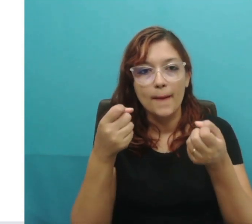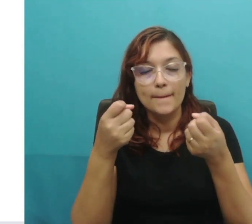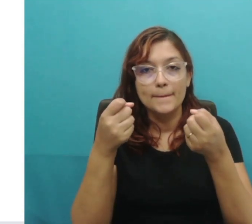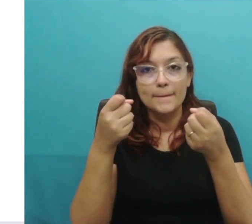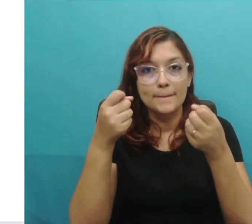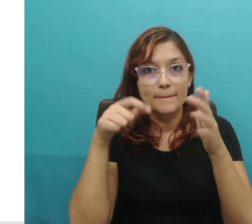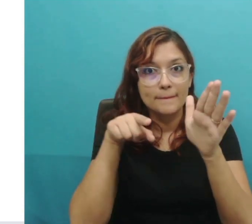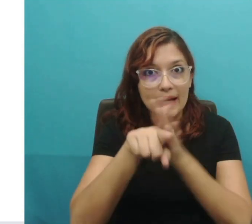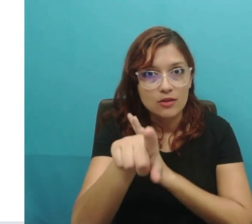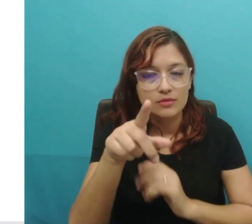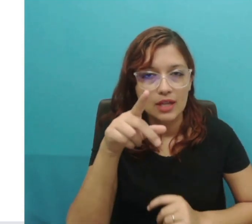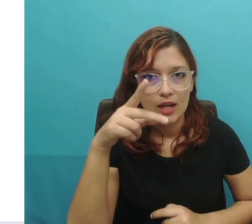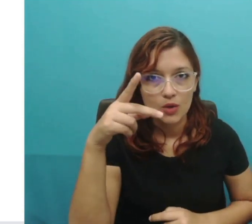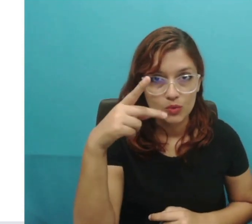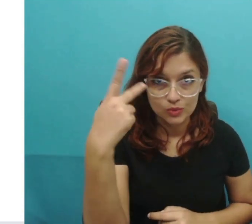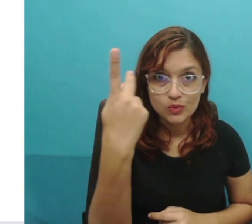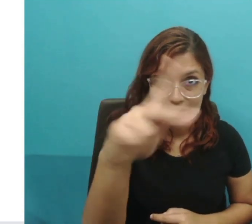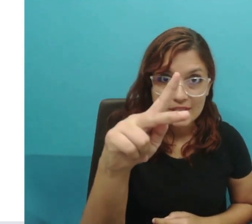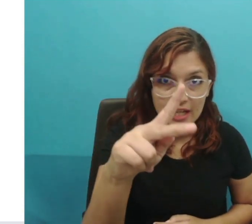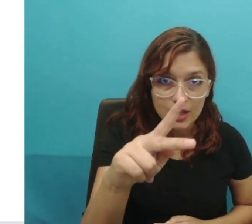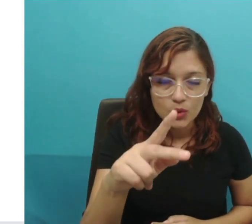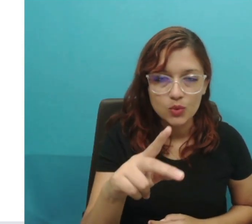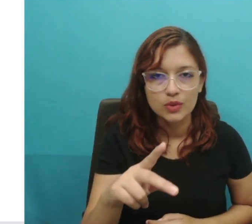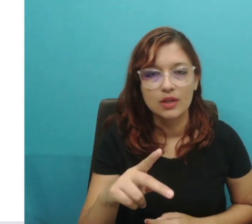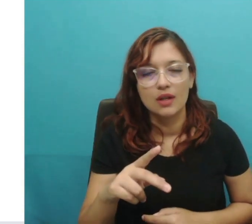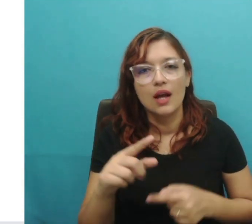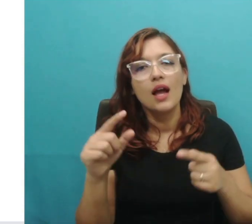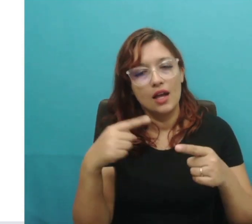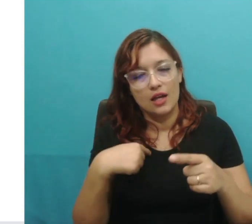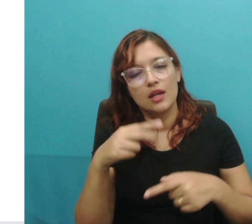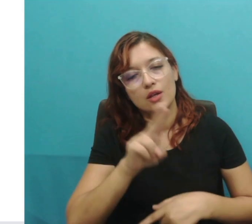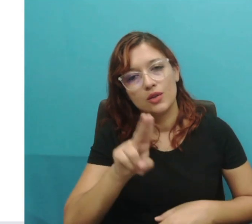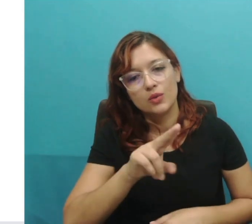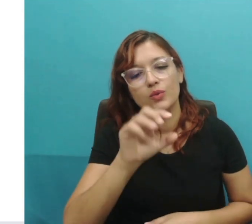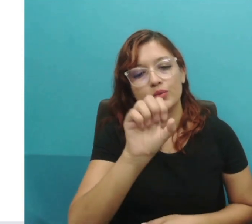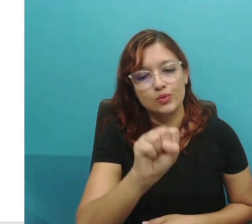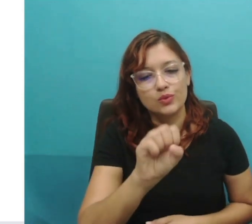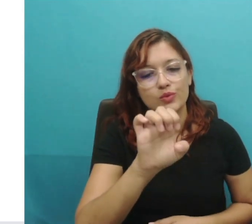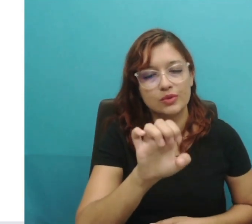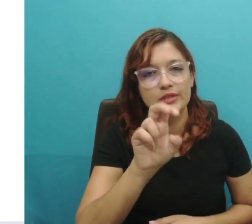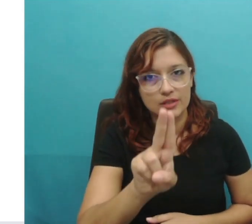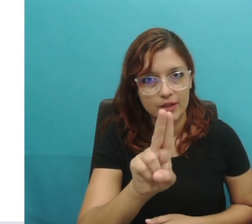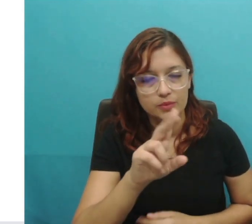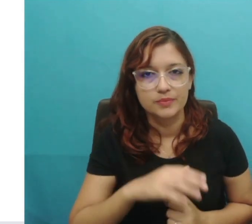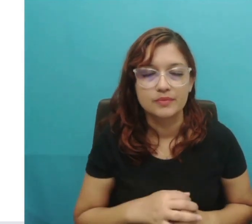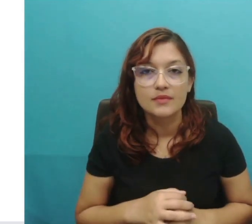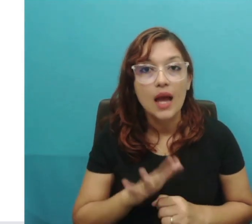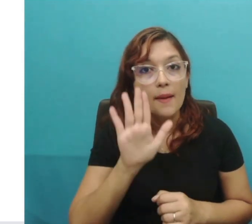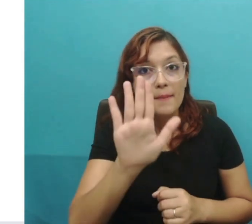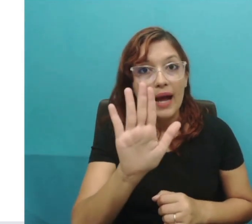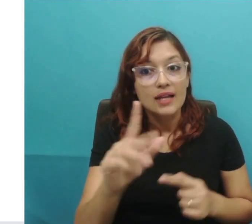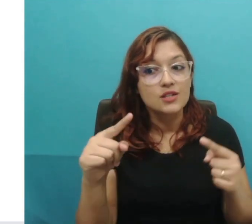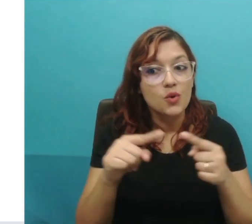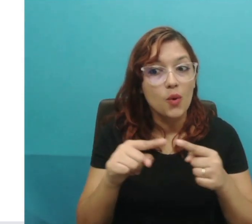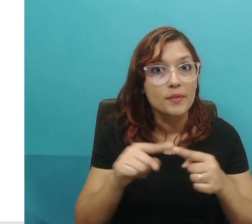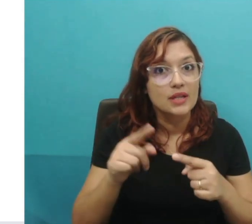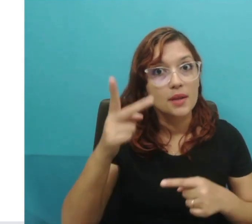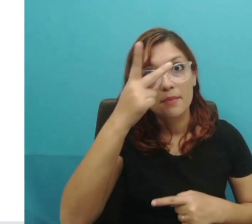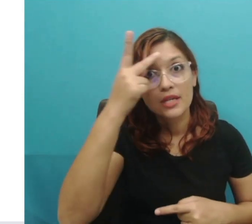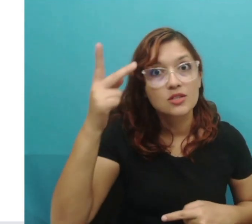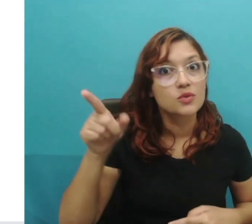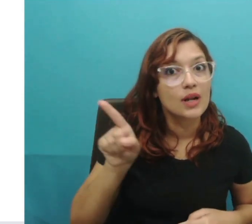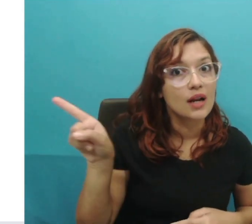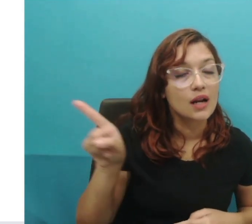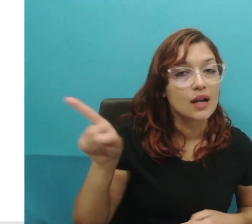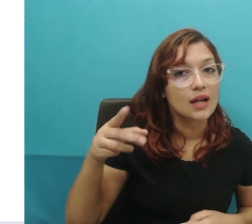se eu quero perguntar sobre o carro que pertence a você, eu uso a palavra